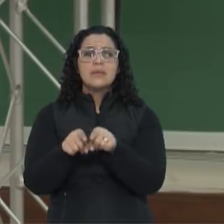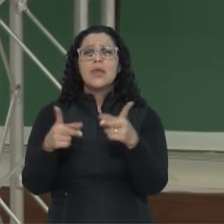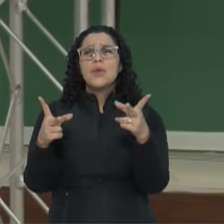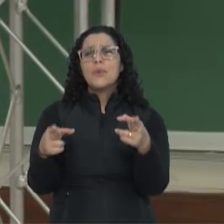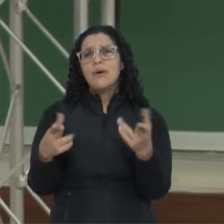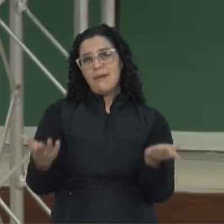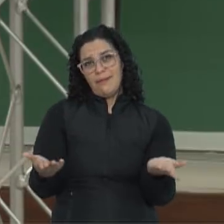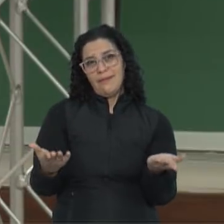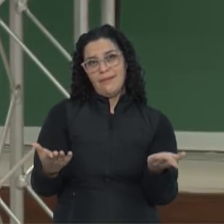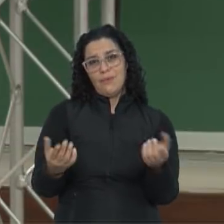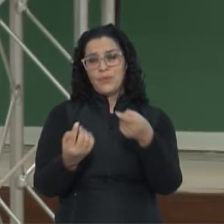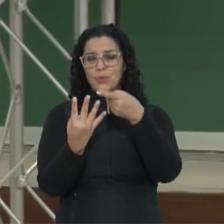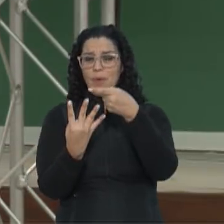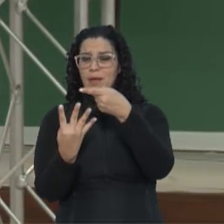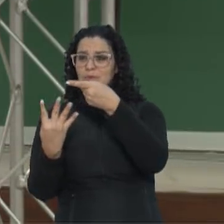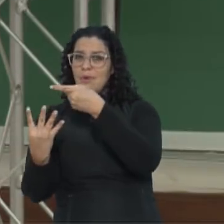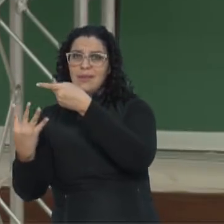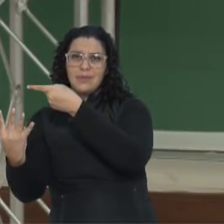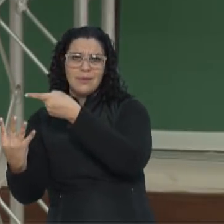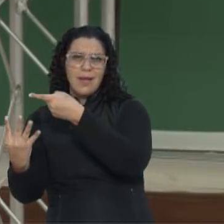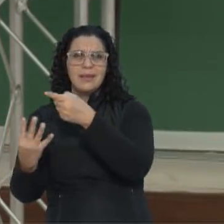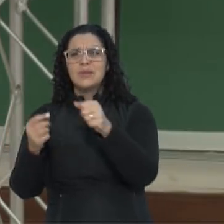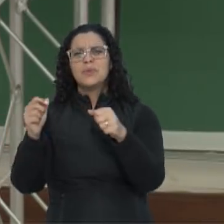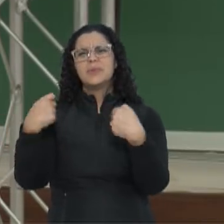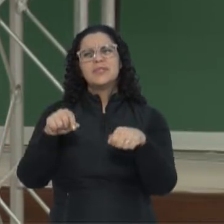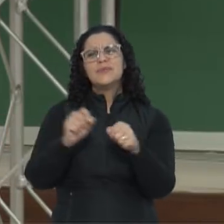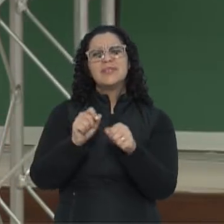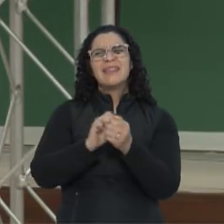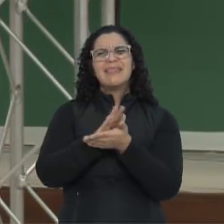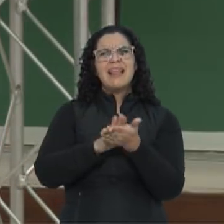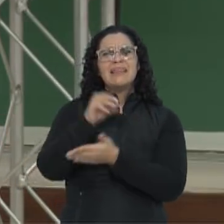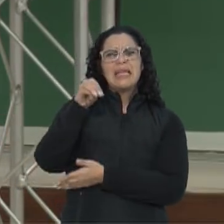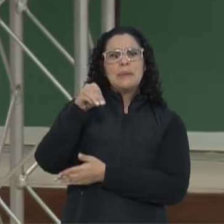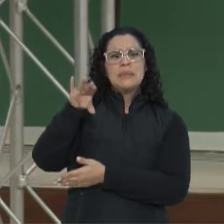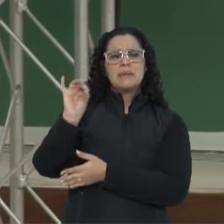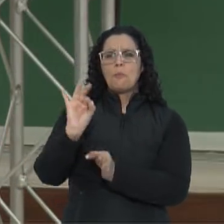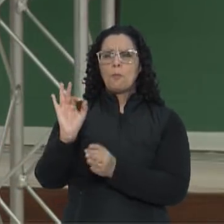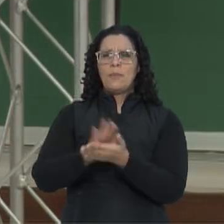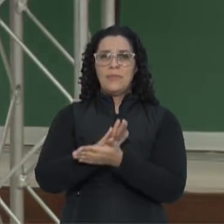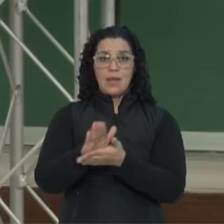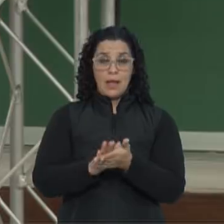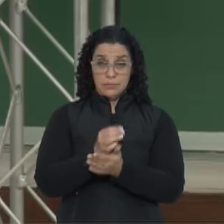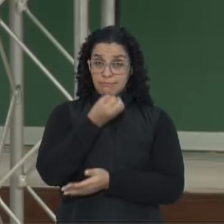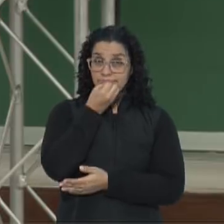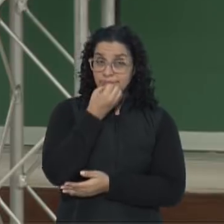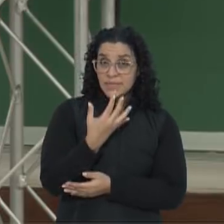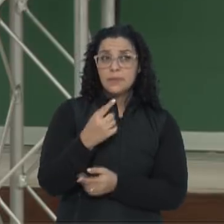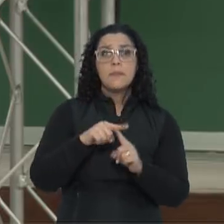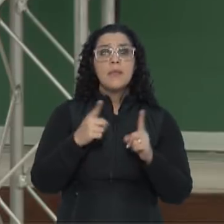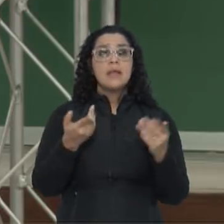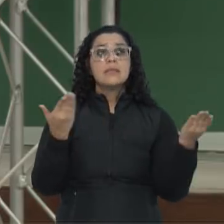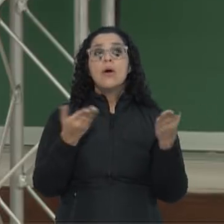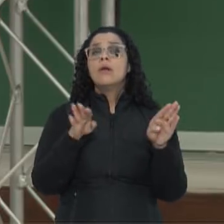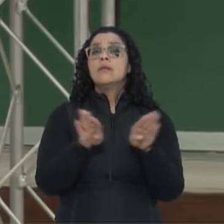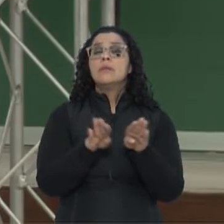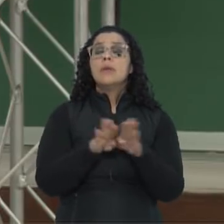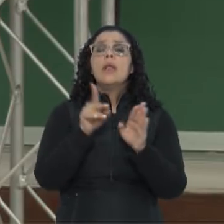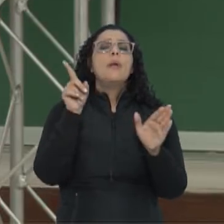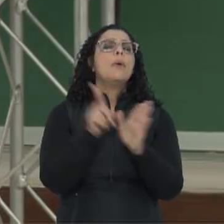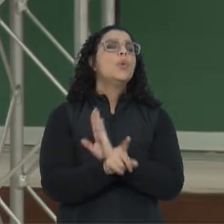de fração de denominadores iguais, não vou precisar nem pensar no MMC. Muito bem, mas o que ele quer